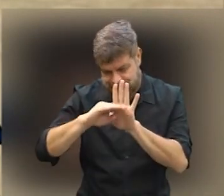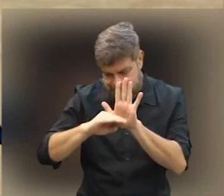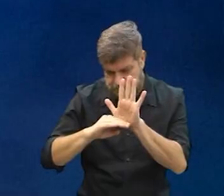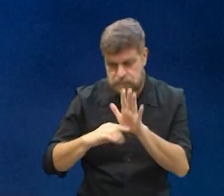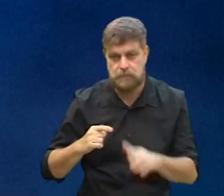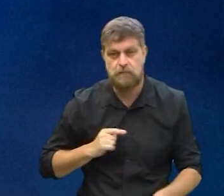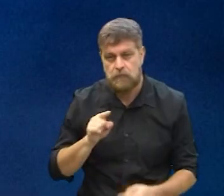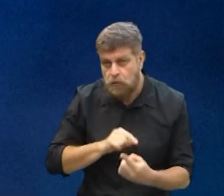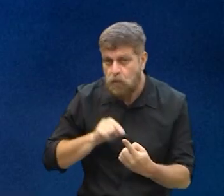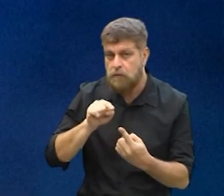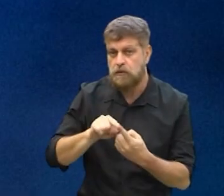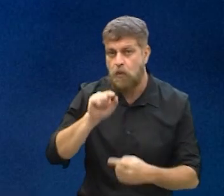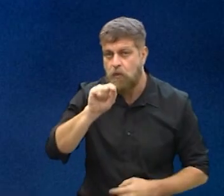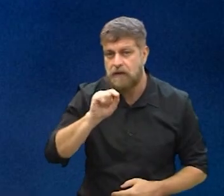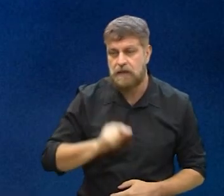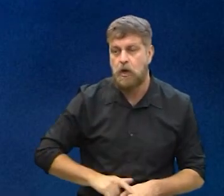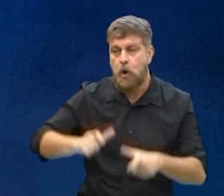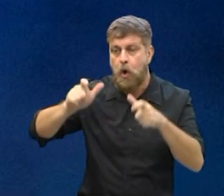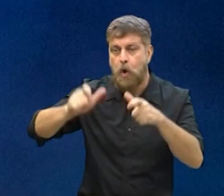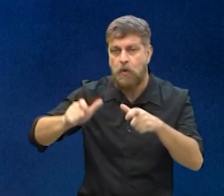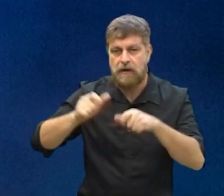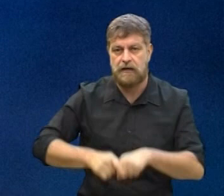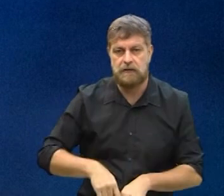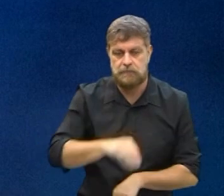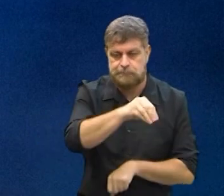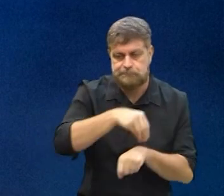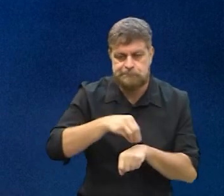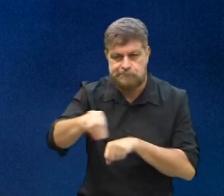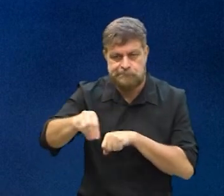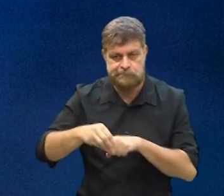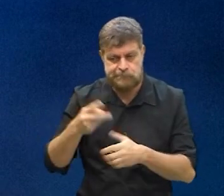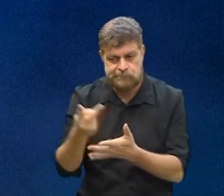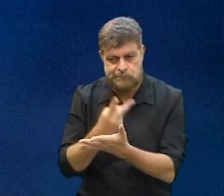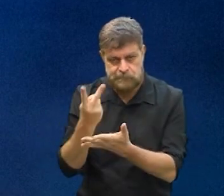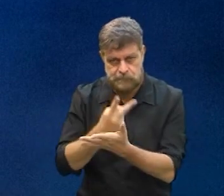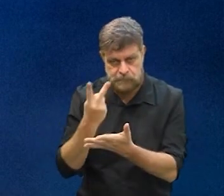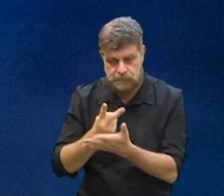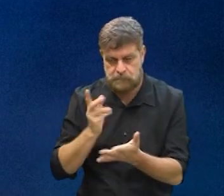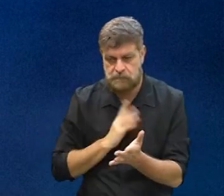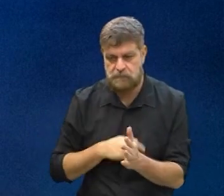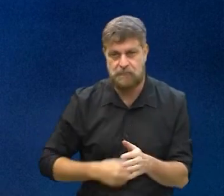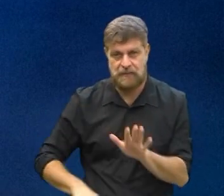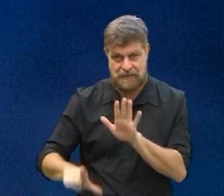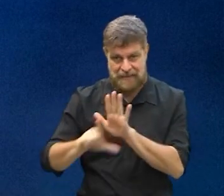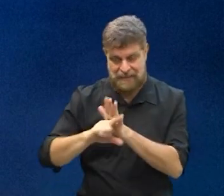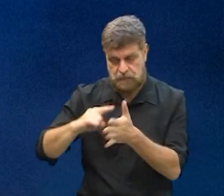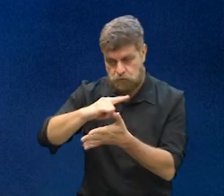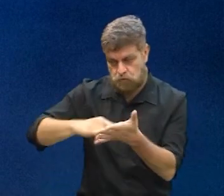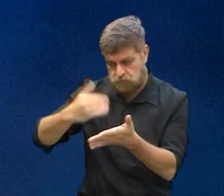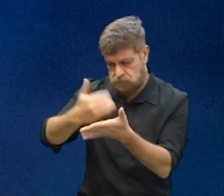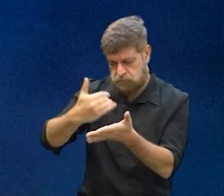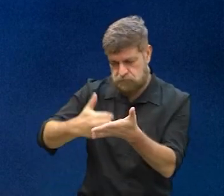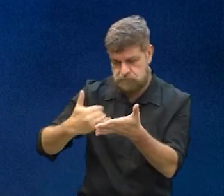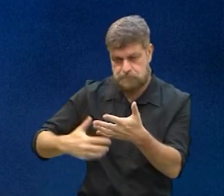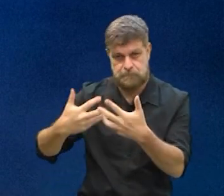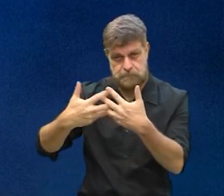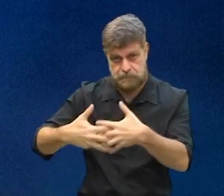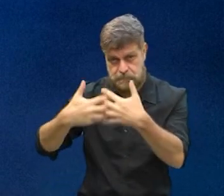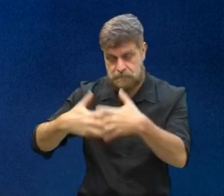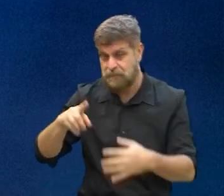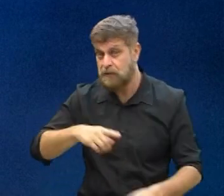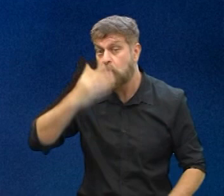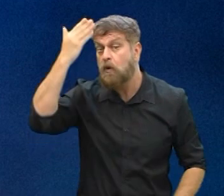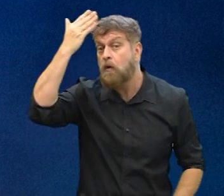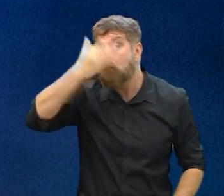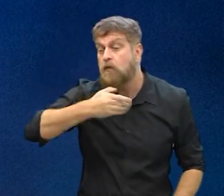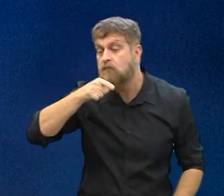esse projeto. O projeto prevê que os estabelecimentos que desviarem das atividades para as quais estejam licenciados a funcionar